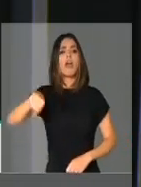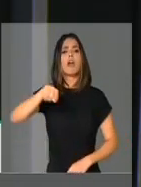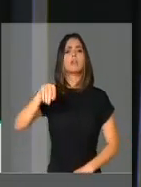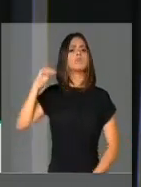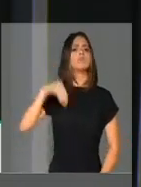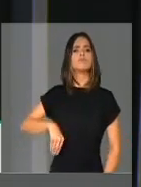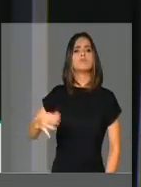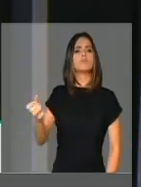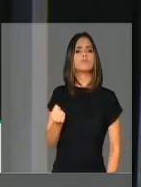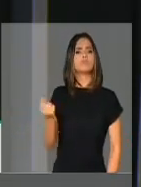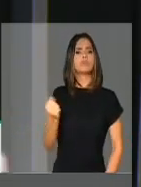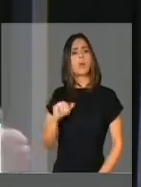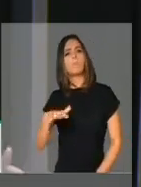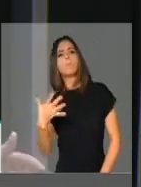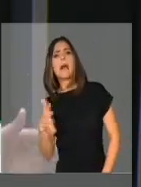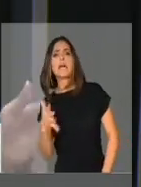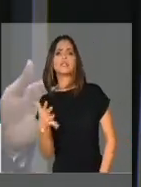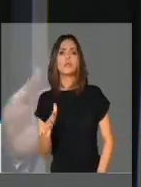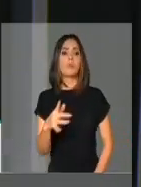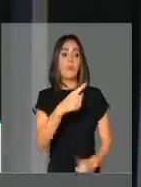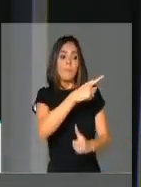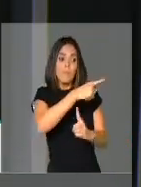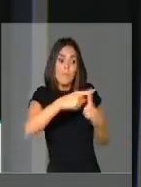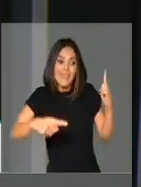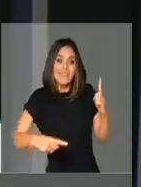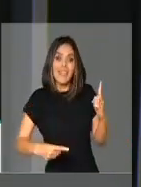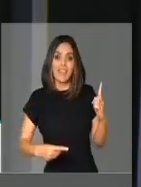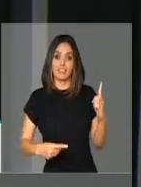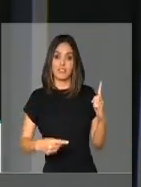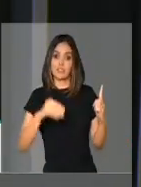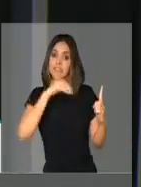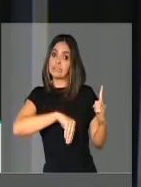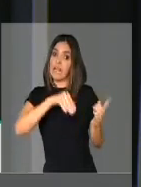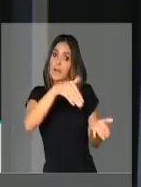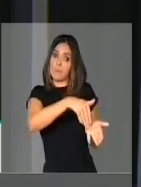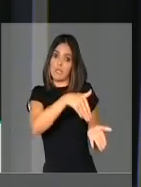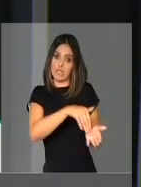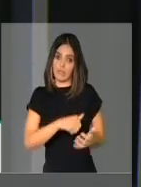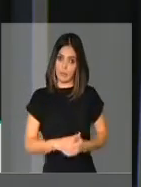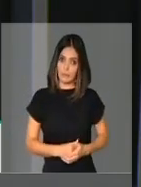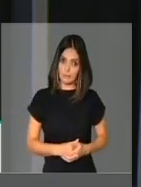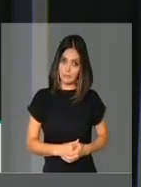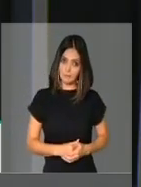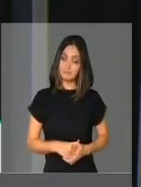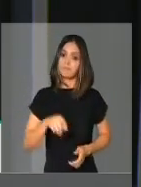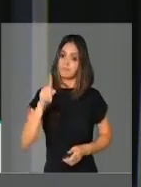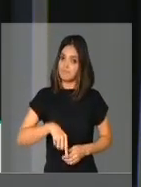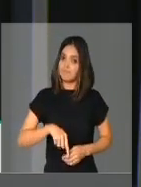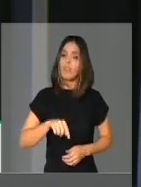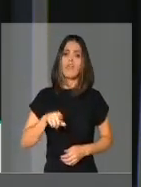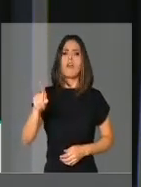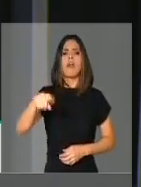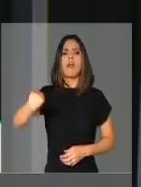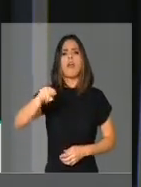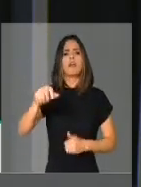ganham aproximadamente metade de um salário mínimo. Dados esses